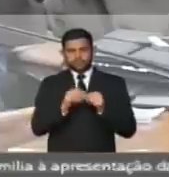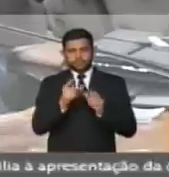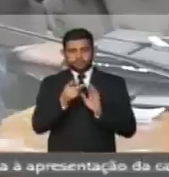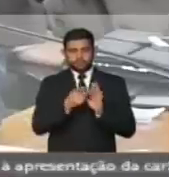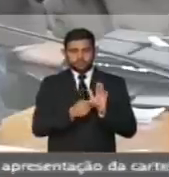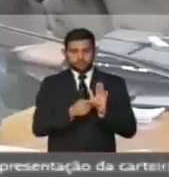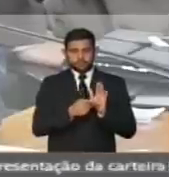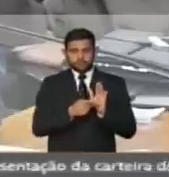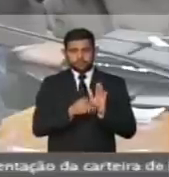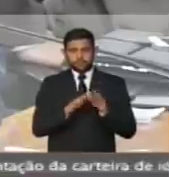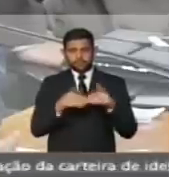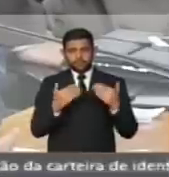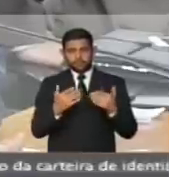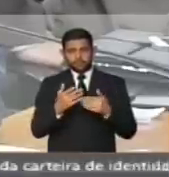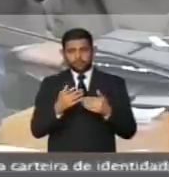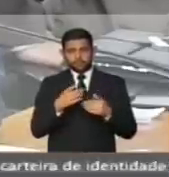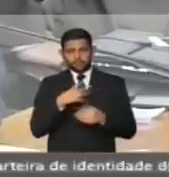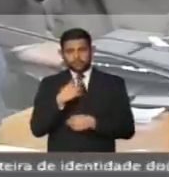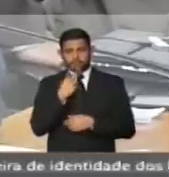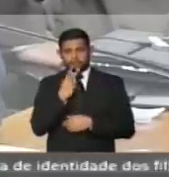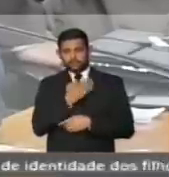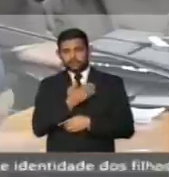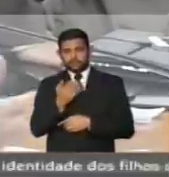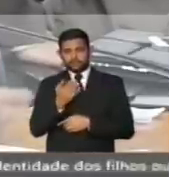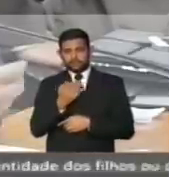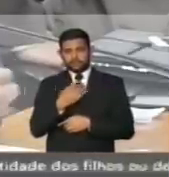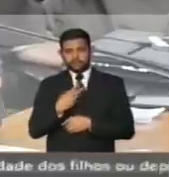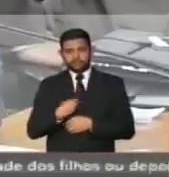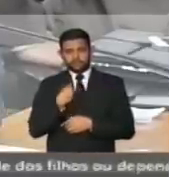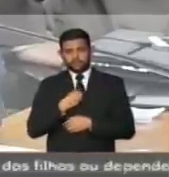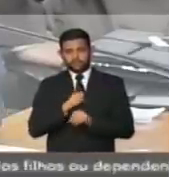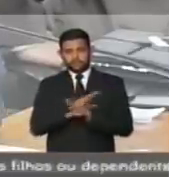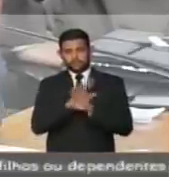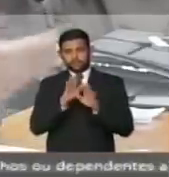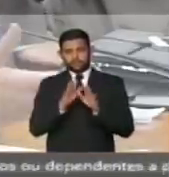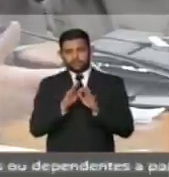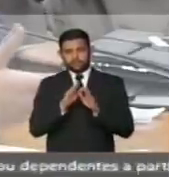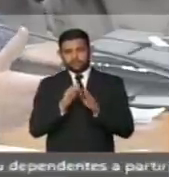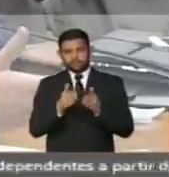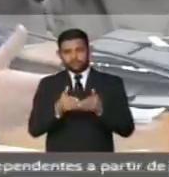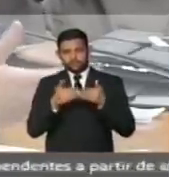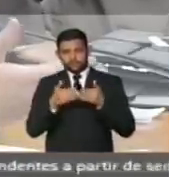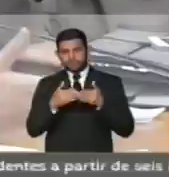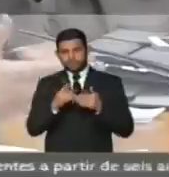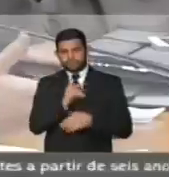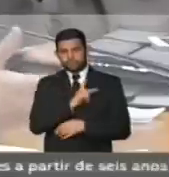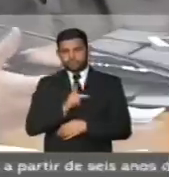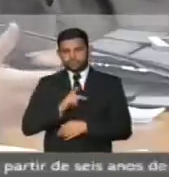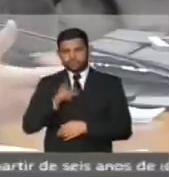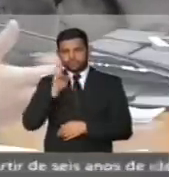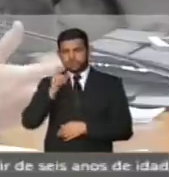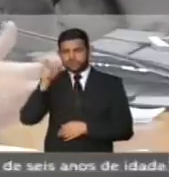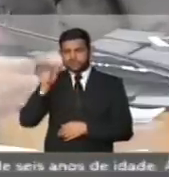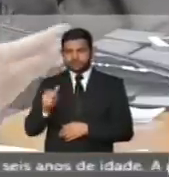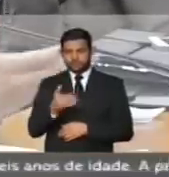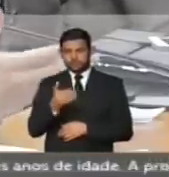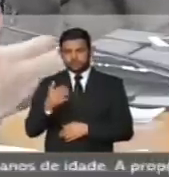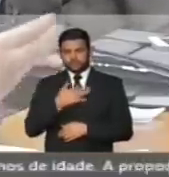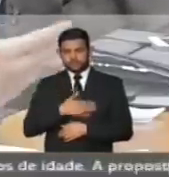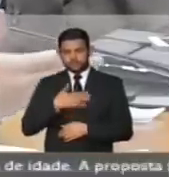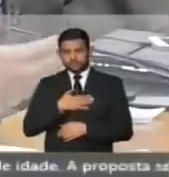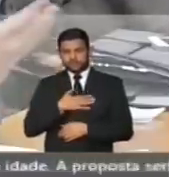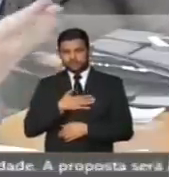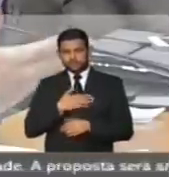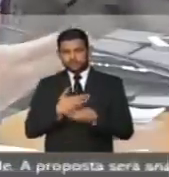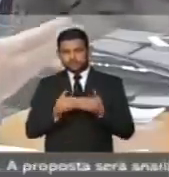projetos. Então, nesse indício de que houve claramente essa demanda por parte do presidente à Vossa Senhoria, eu gostaria, né,